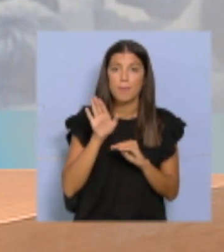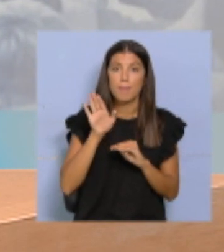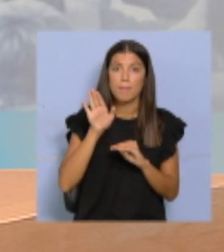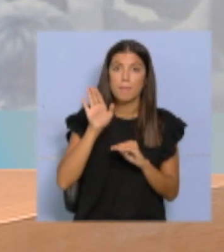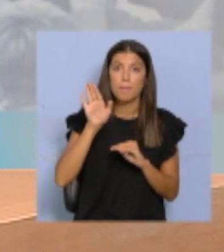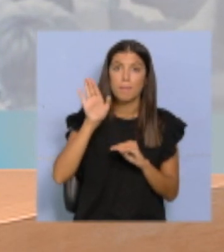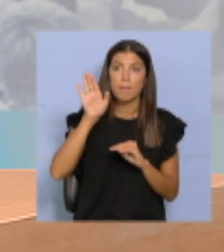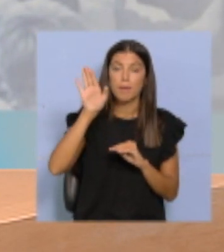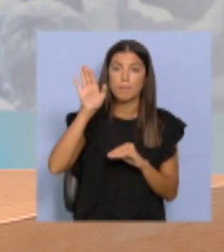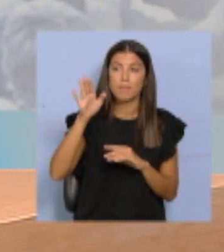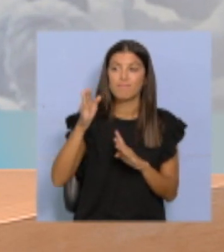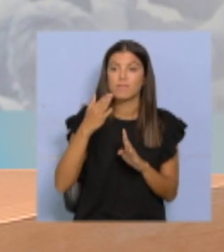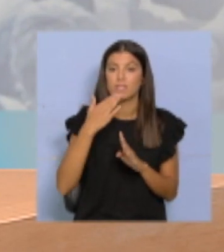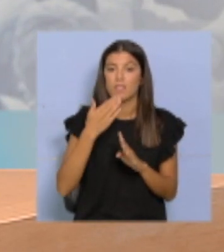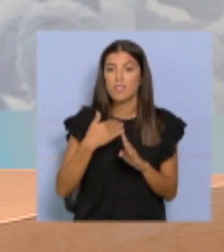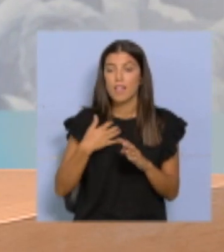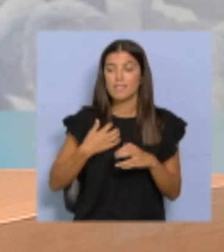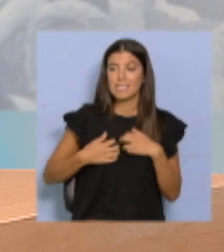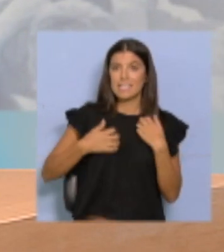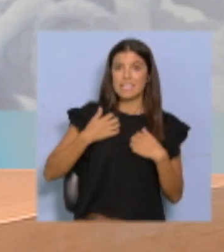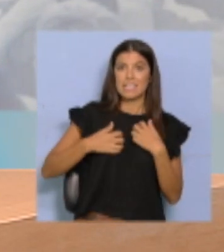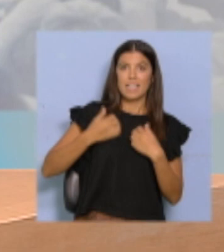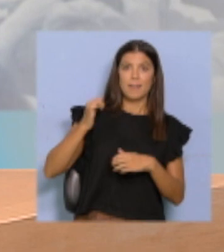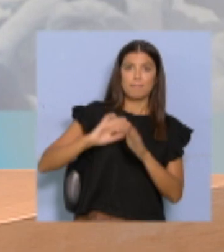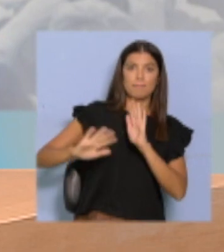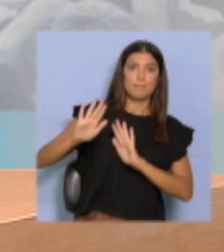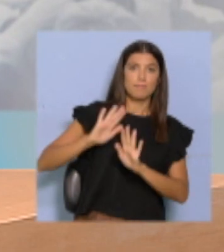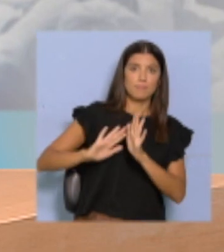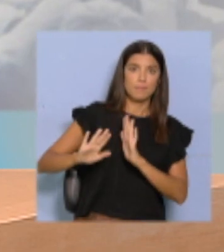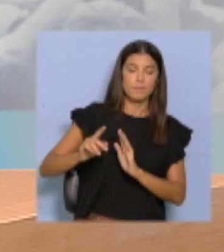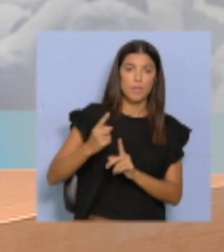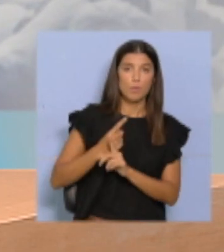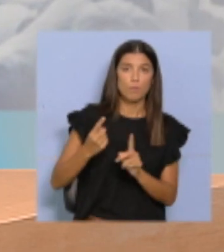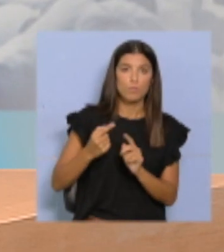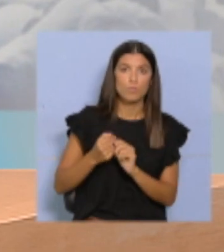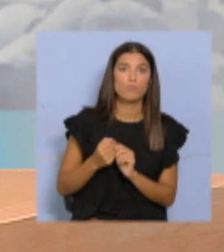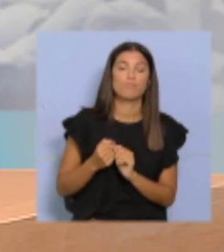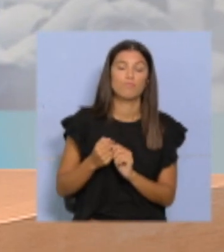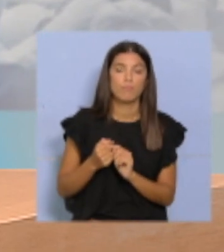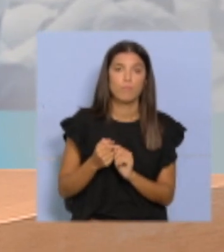gera aqui alguma apreensão, porque aqui junta-se também